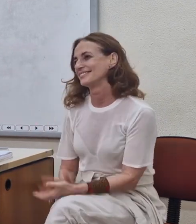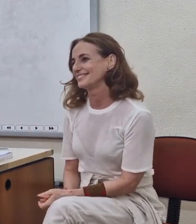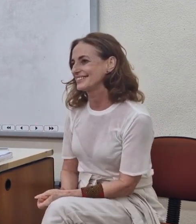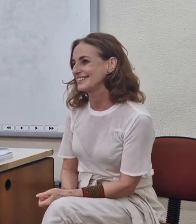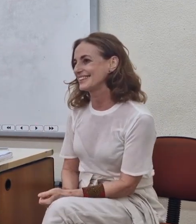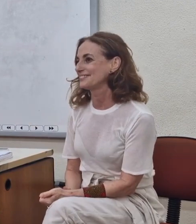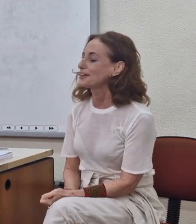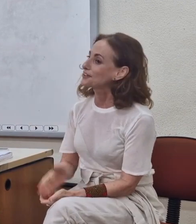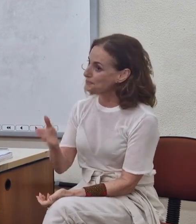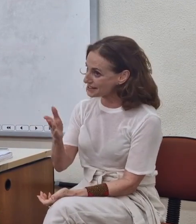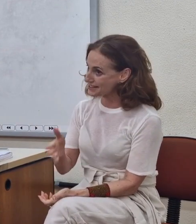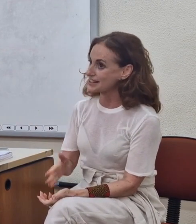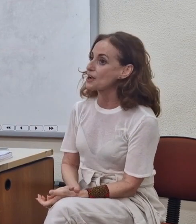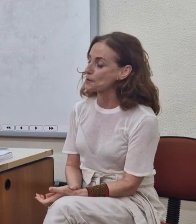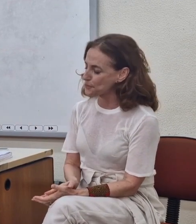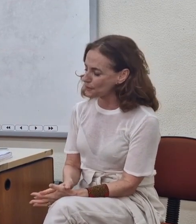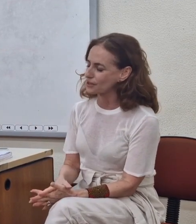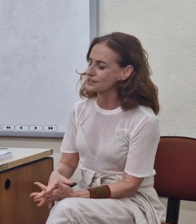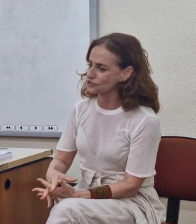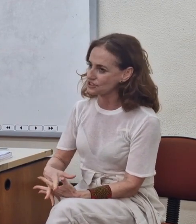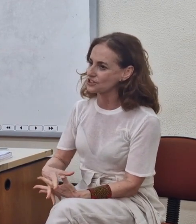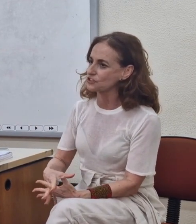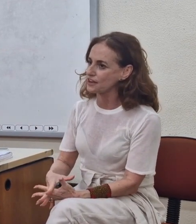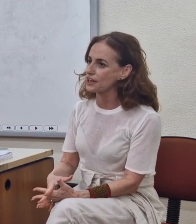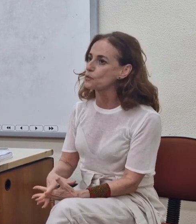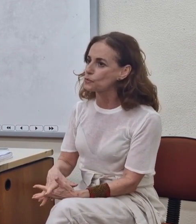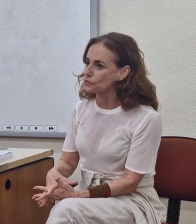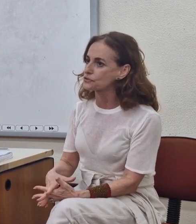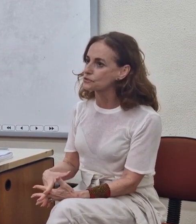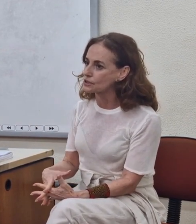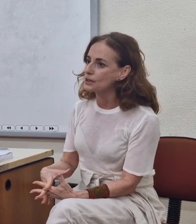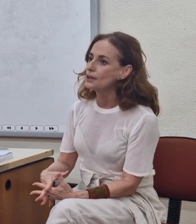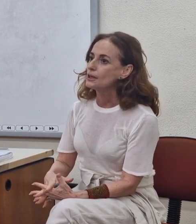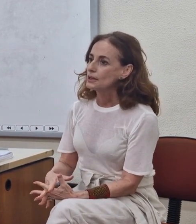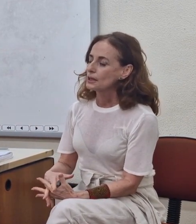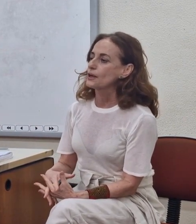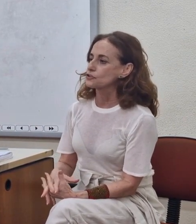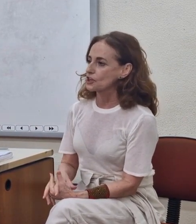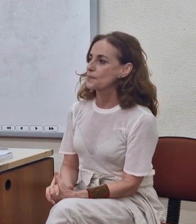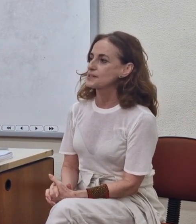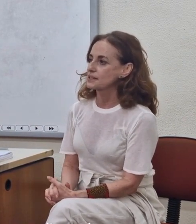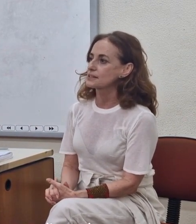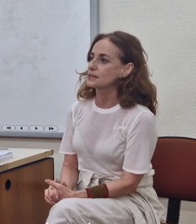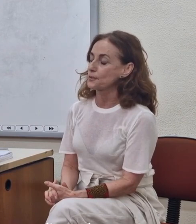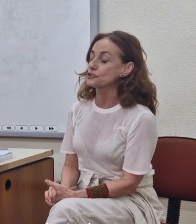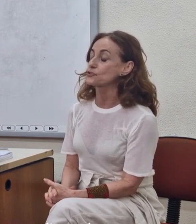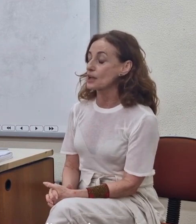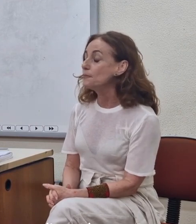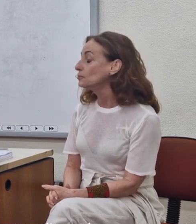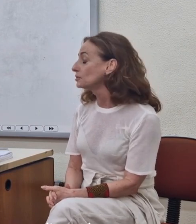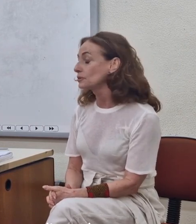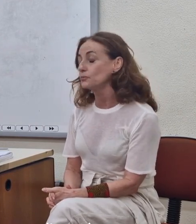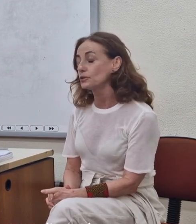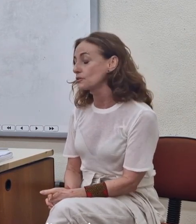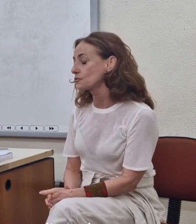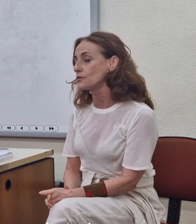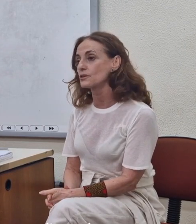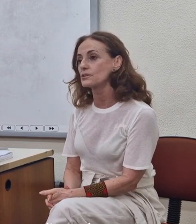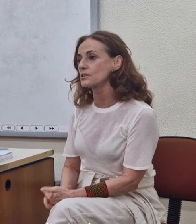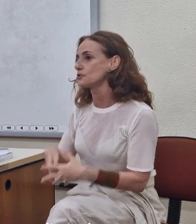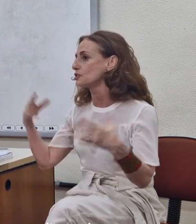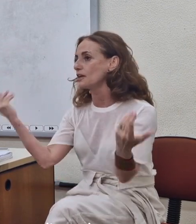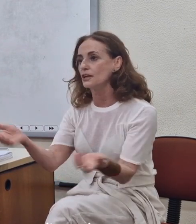Bom, mas é uma proposta. Se tiver recursos, acho que é uma pesquisa que pode ajudar muito. Tem